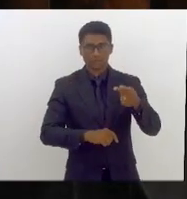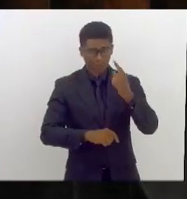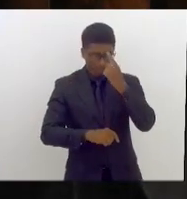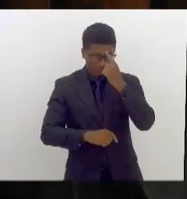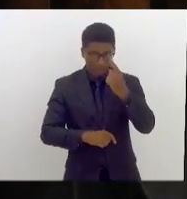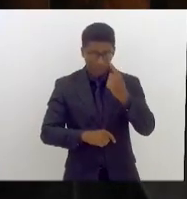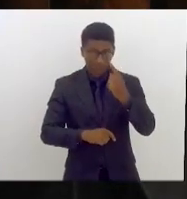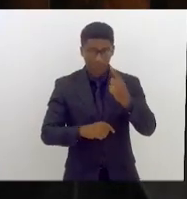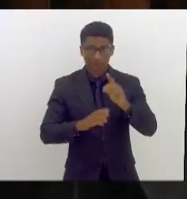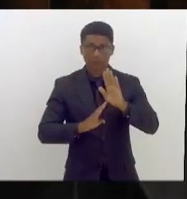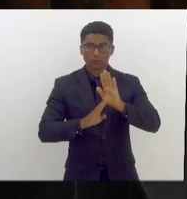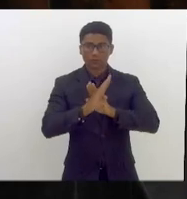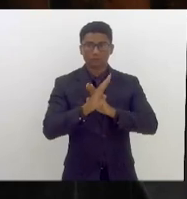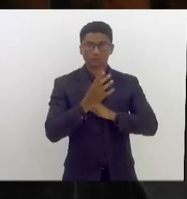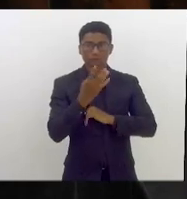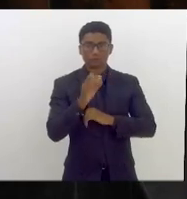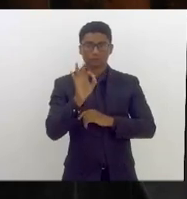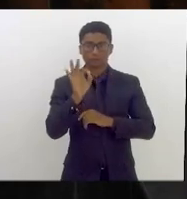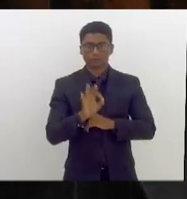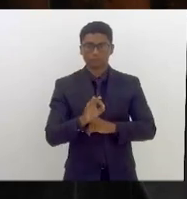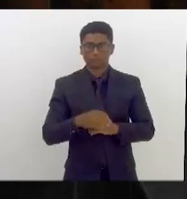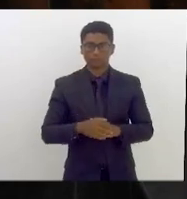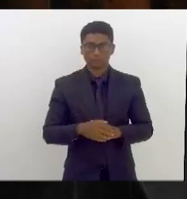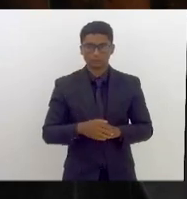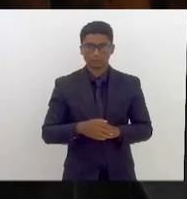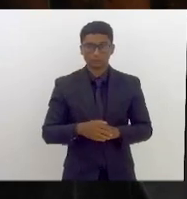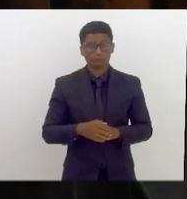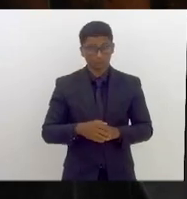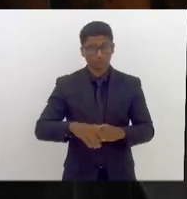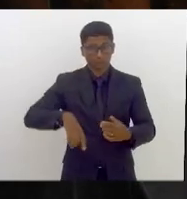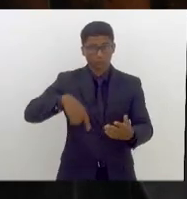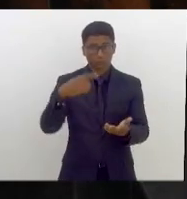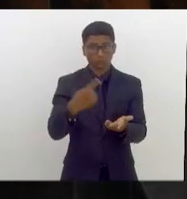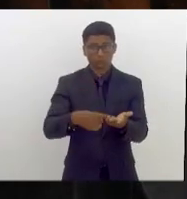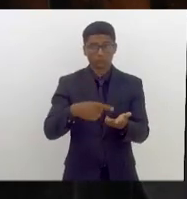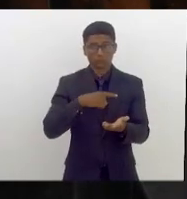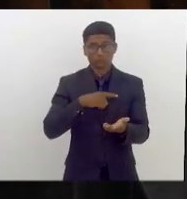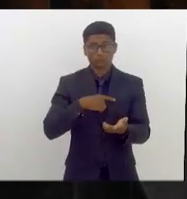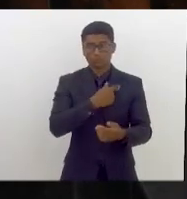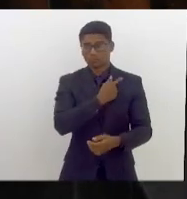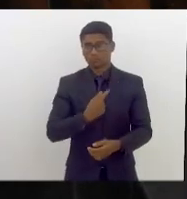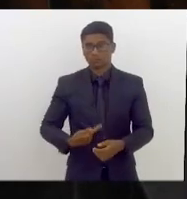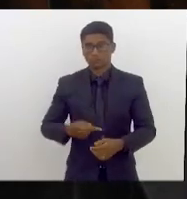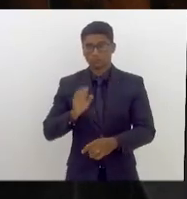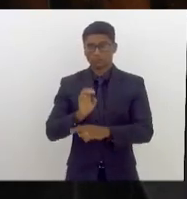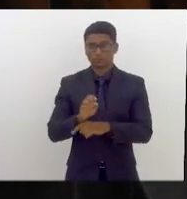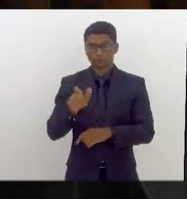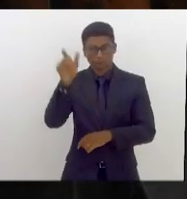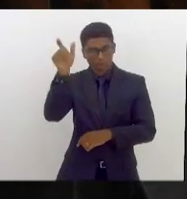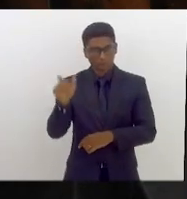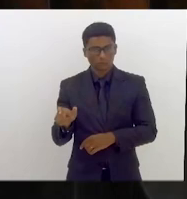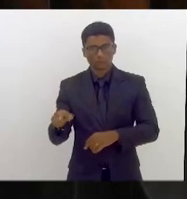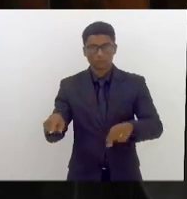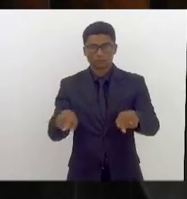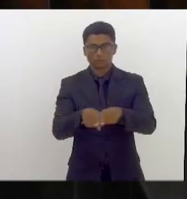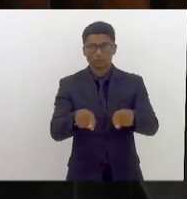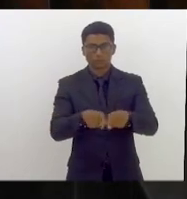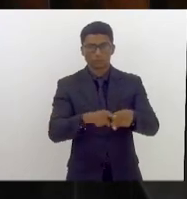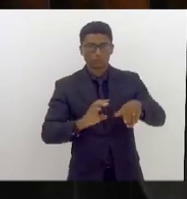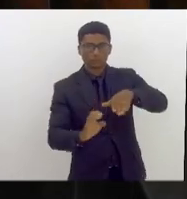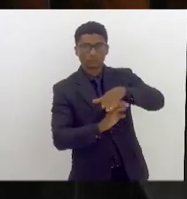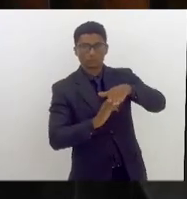aumentar 40%. Este era o trato do governo do Estado com a concessionária,